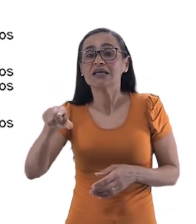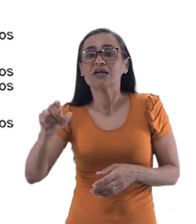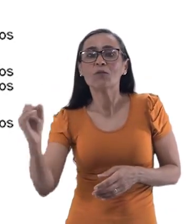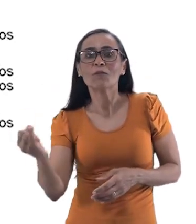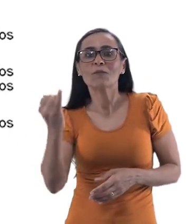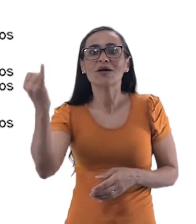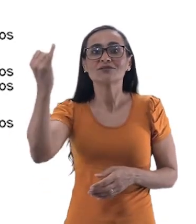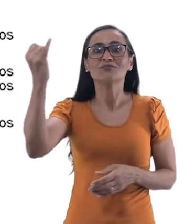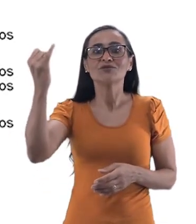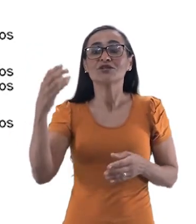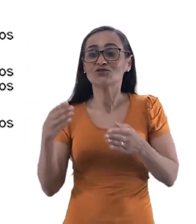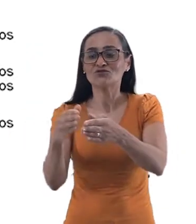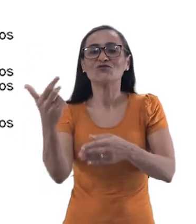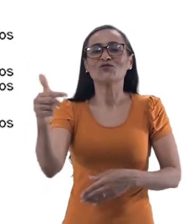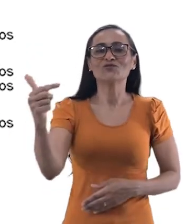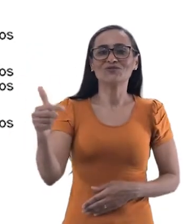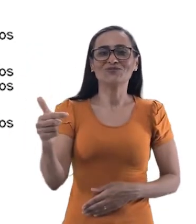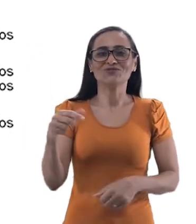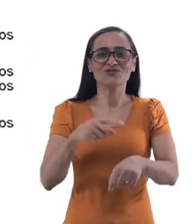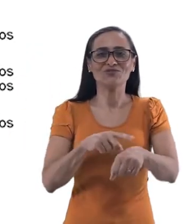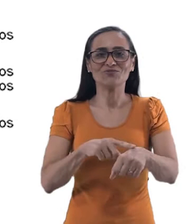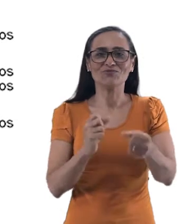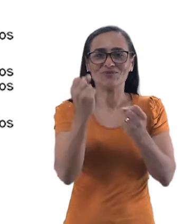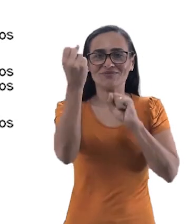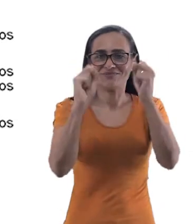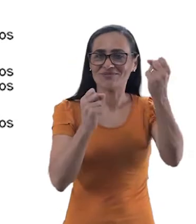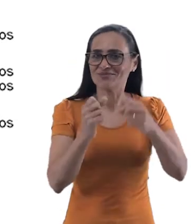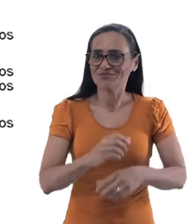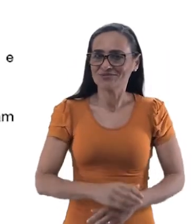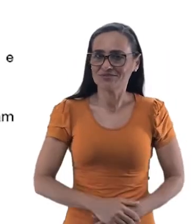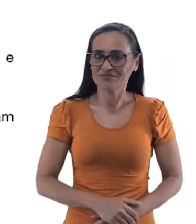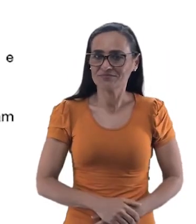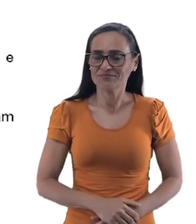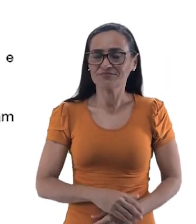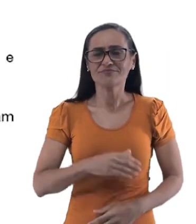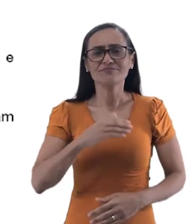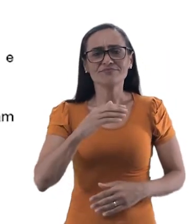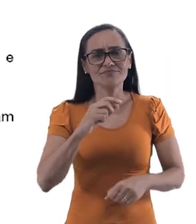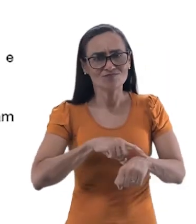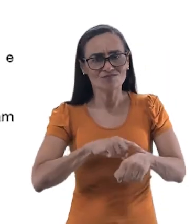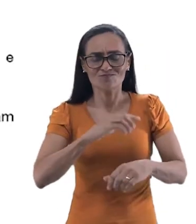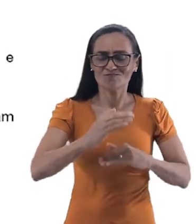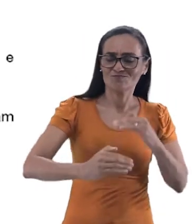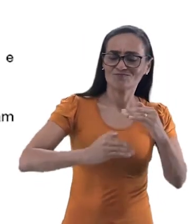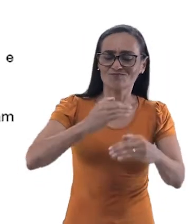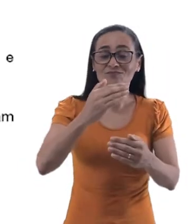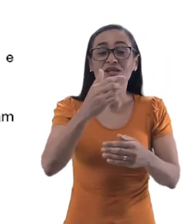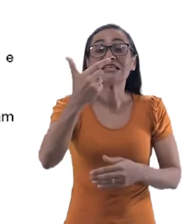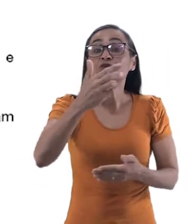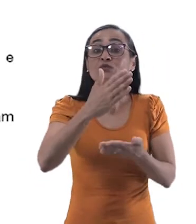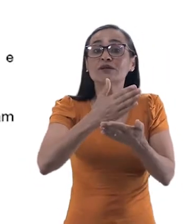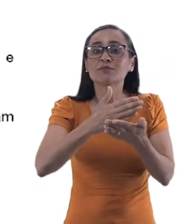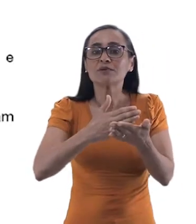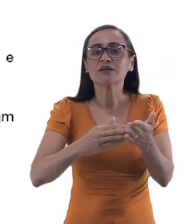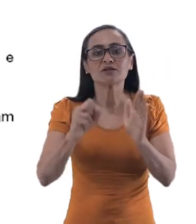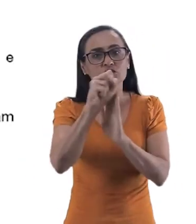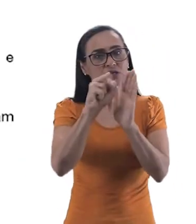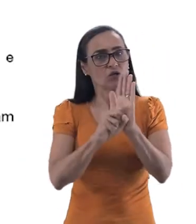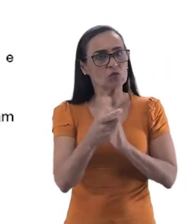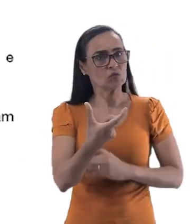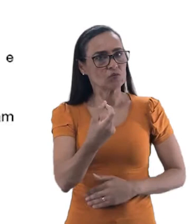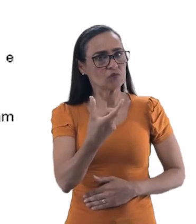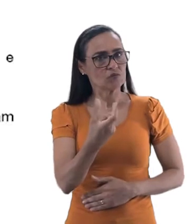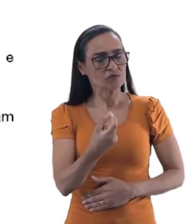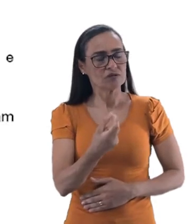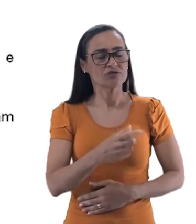peso durante esse processo produtivo nesse momento da indústria. Passado o tempo, segunda metade do século, a partir da segunda